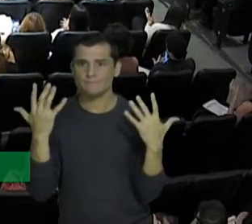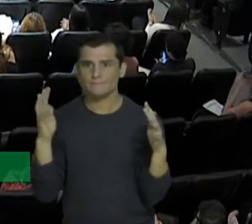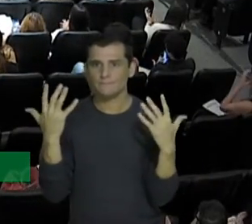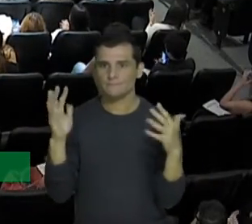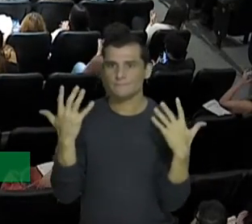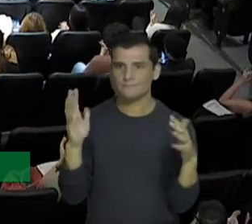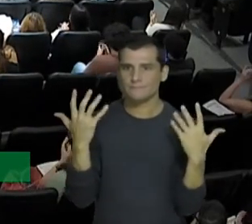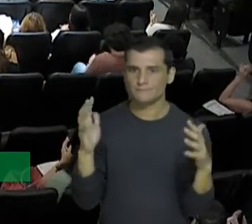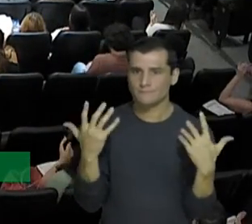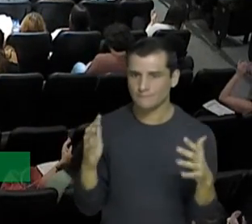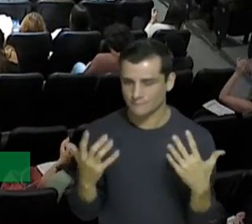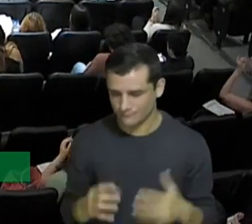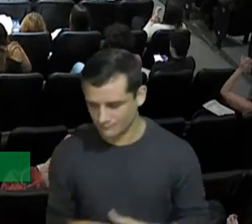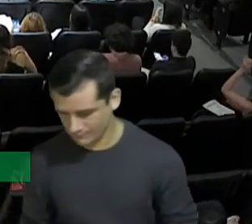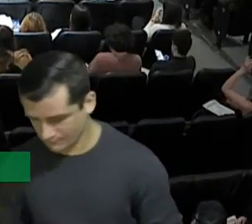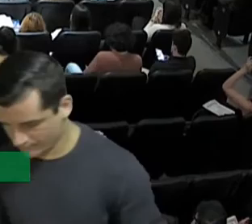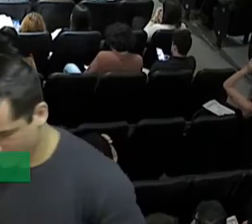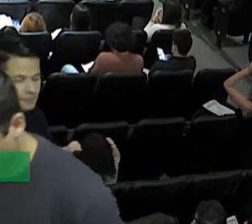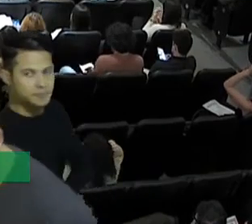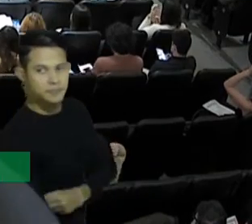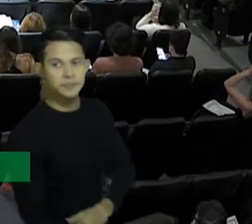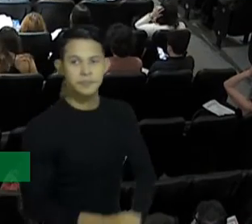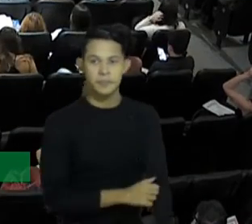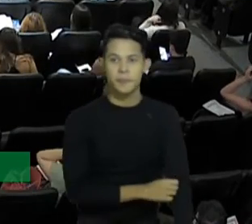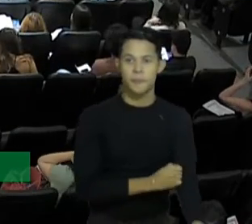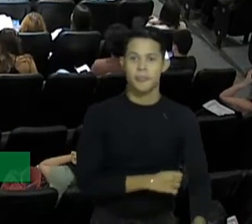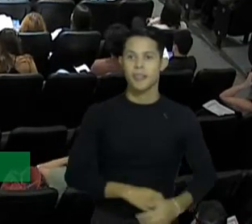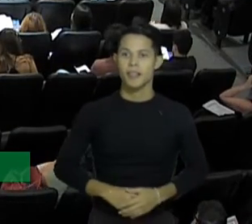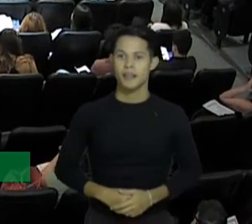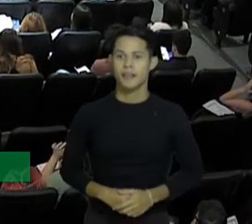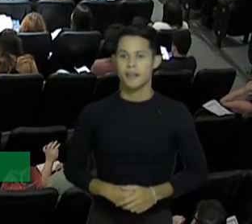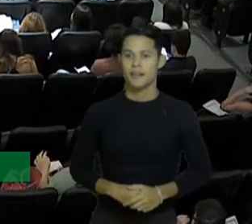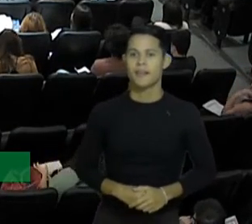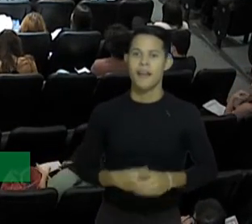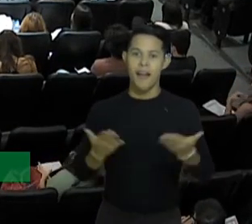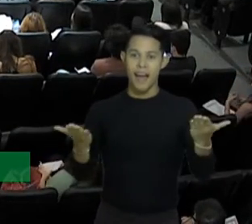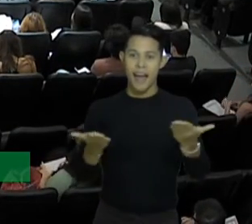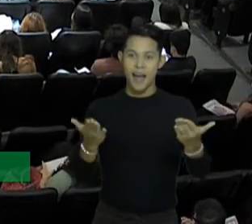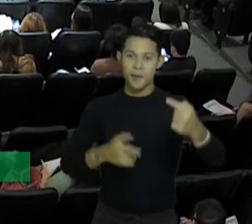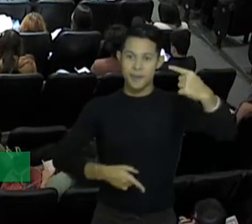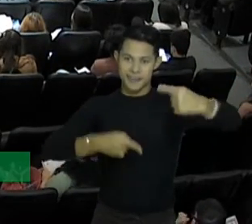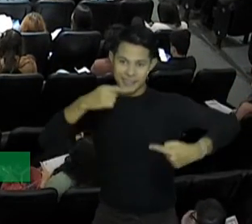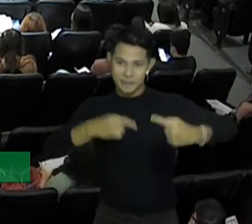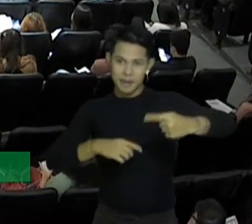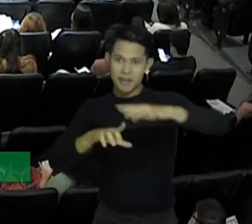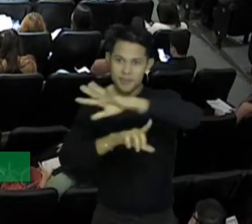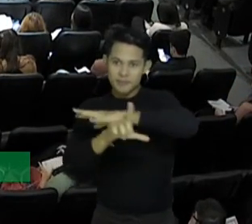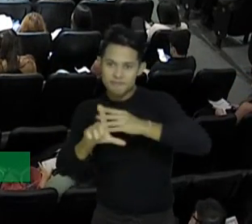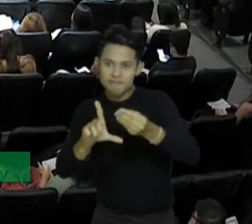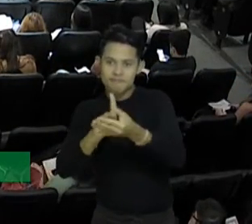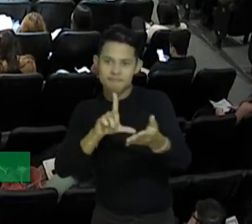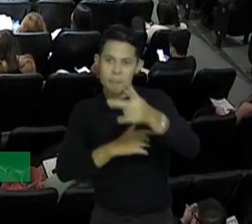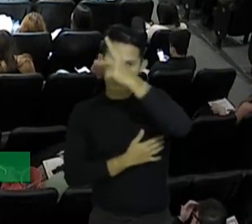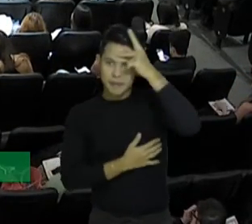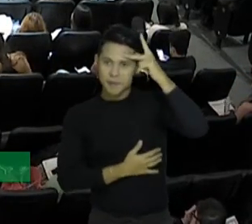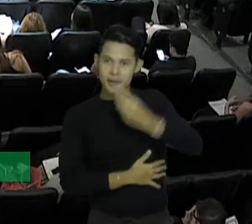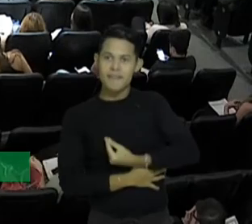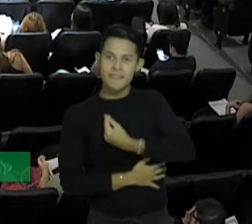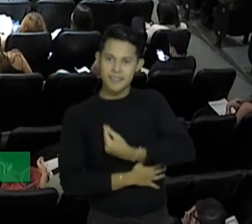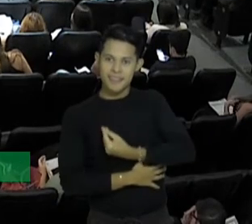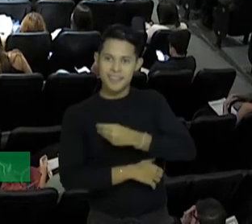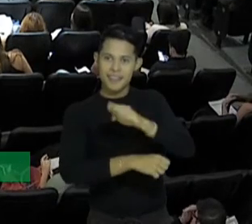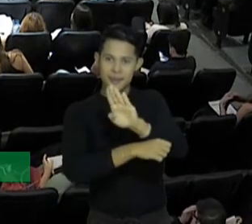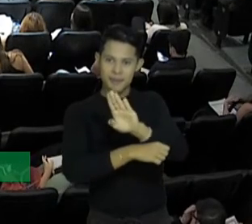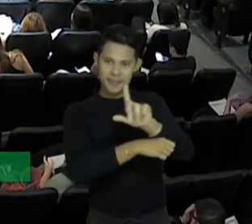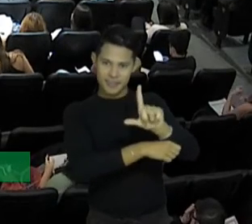queria compartilhar o nosso debate e quem é lá de Blumenau sabe bem que vou falar quando você